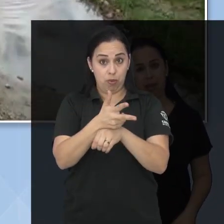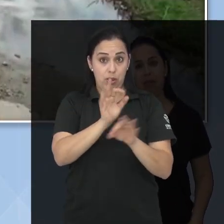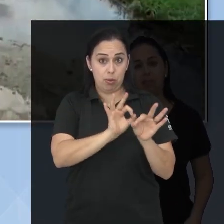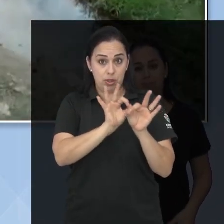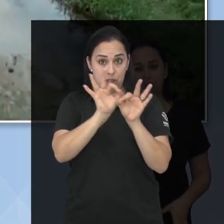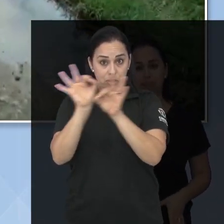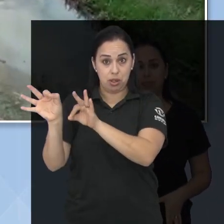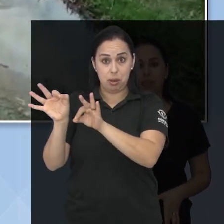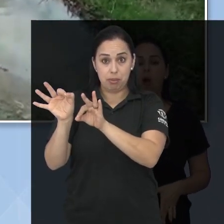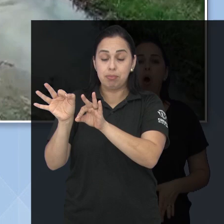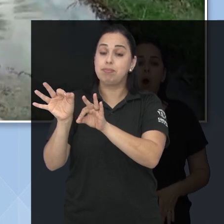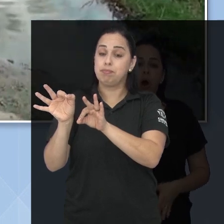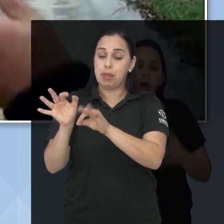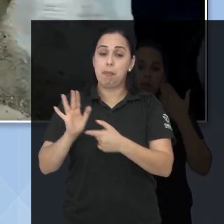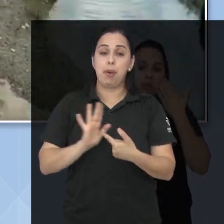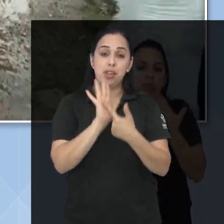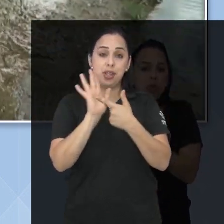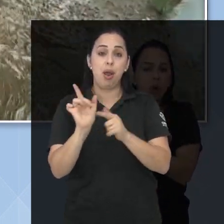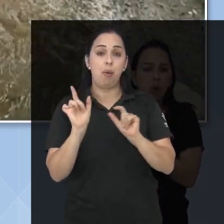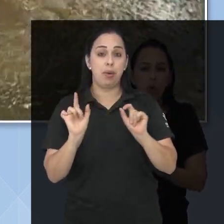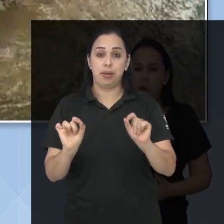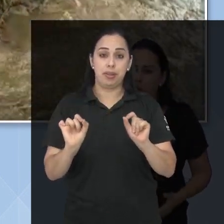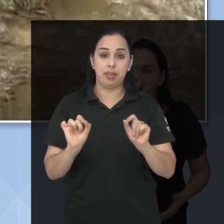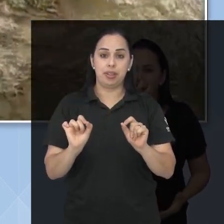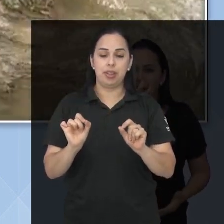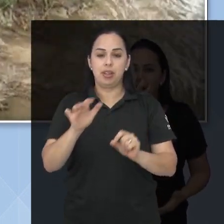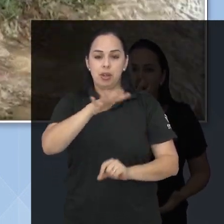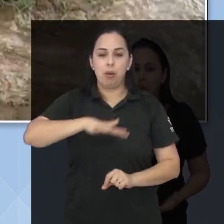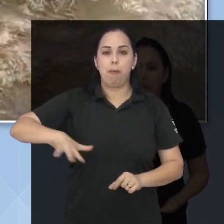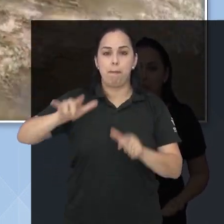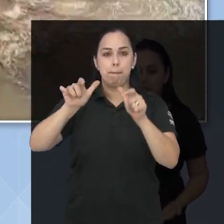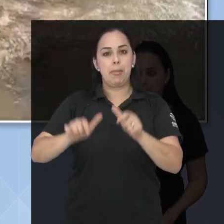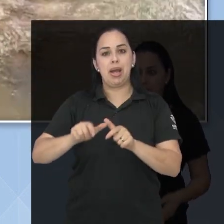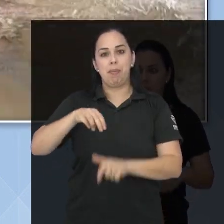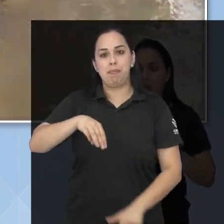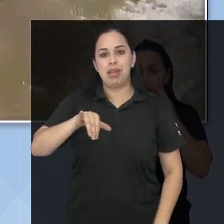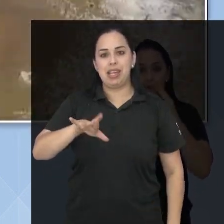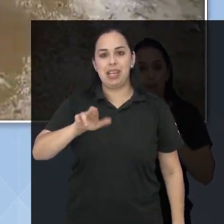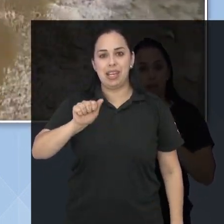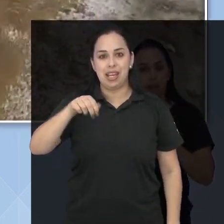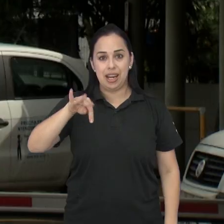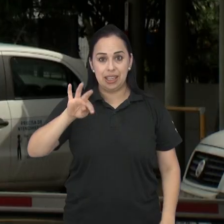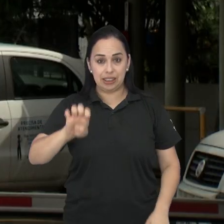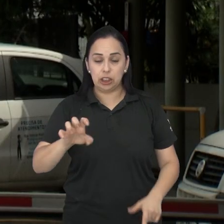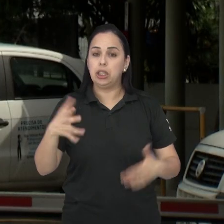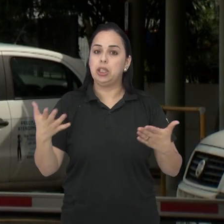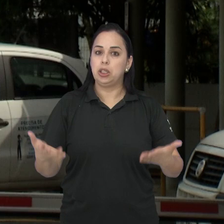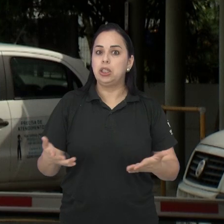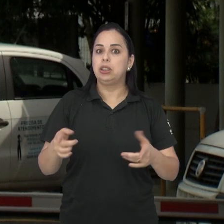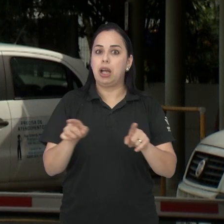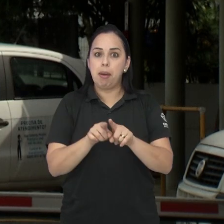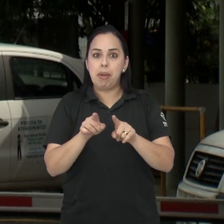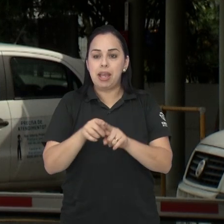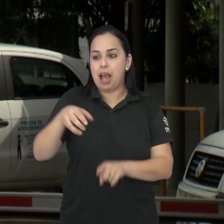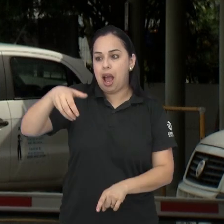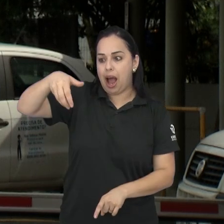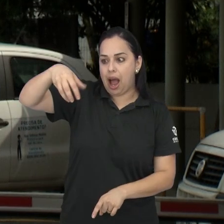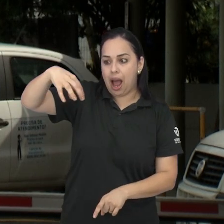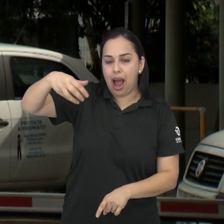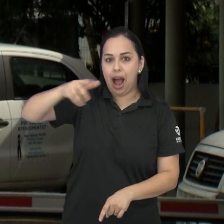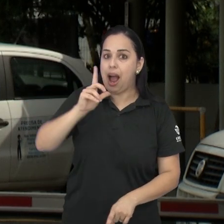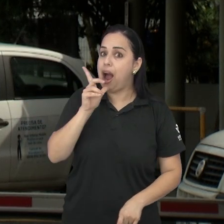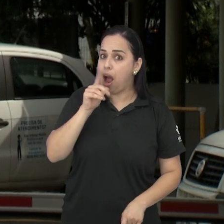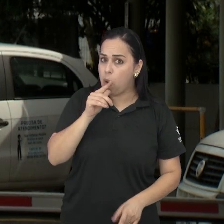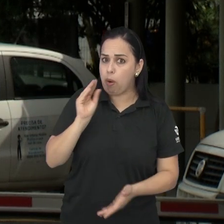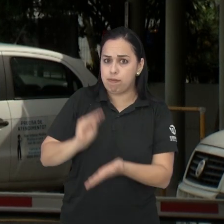vídeo, exibido em plenário, mostra a situação do bairro Mirante do Buquirinha. Sobre a questão da